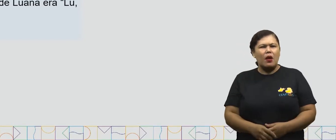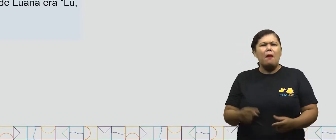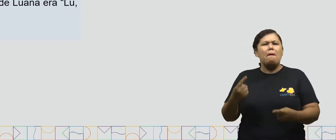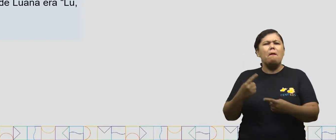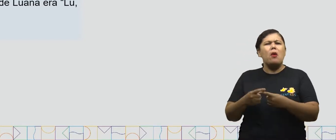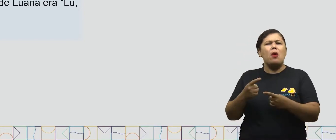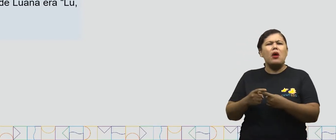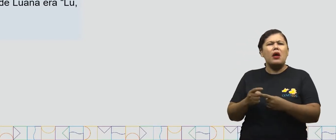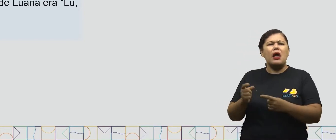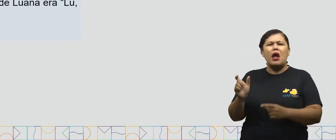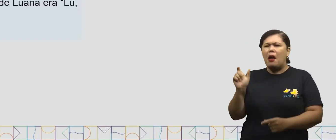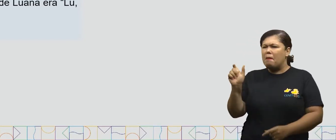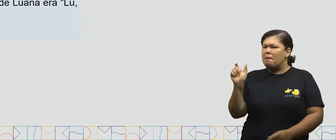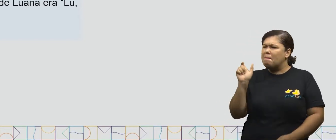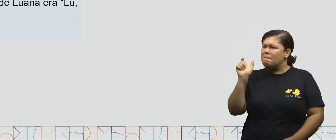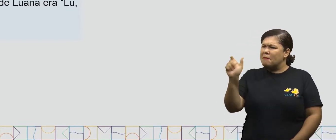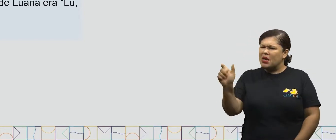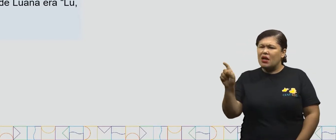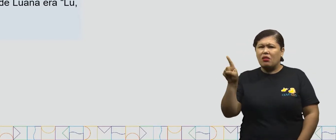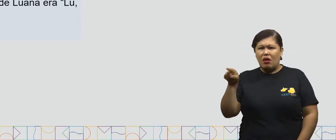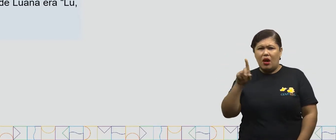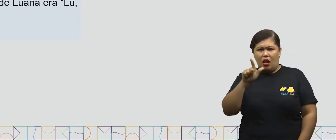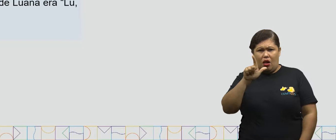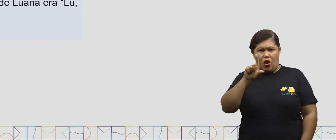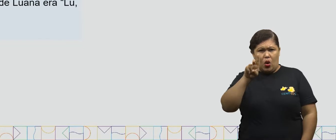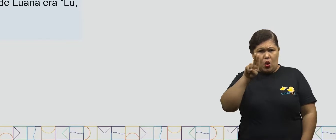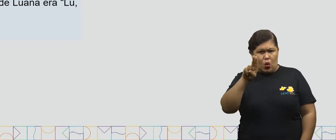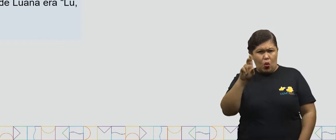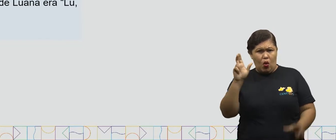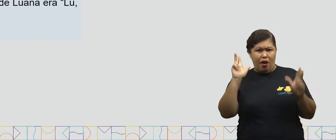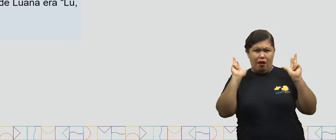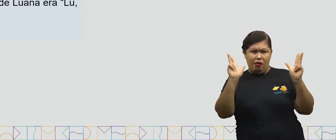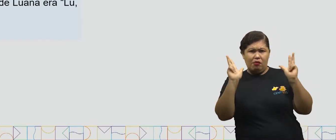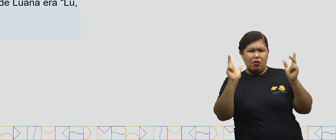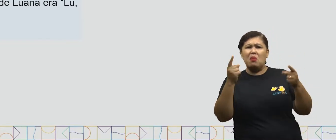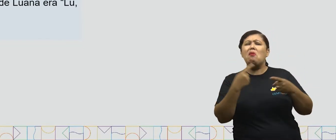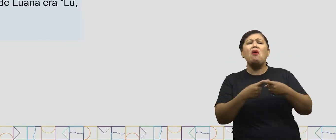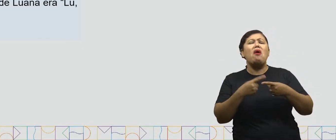o apelido de Luana era Lu, a Aventureira?